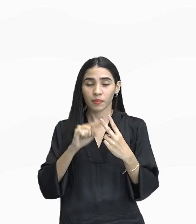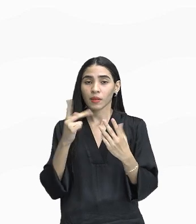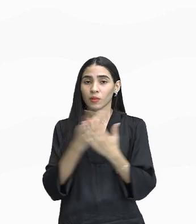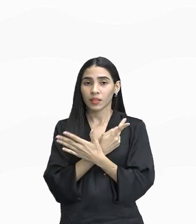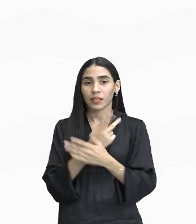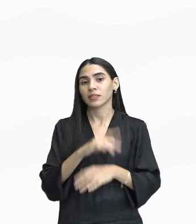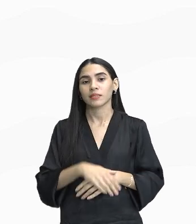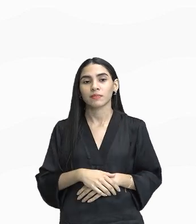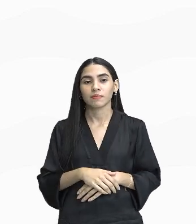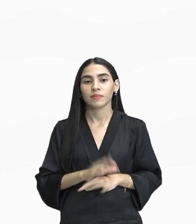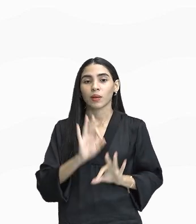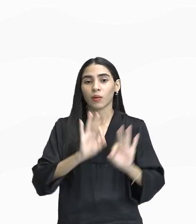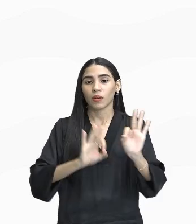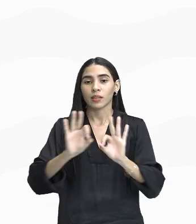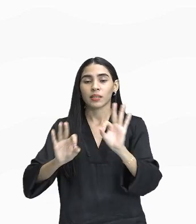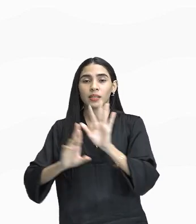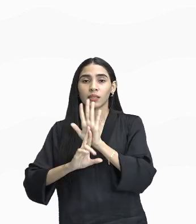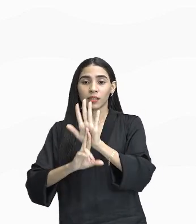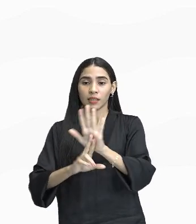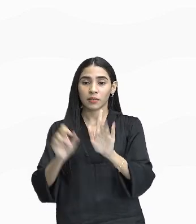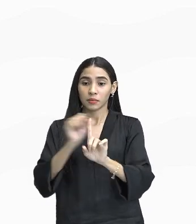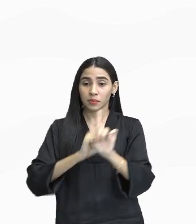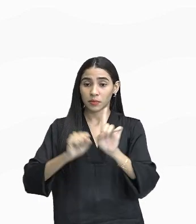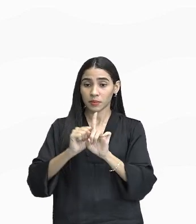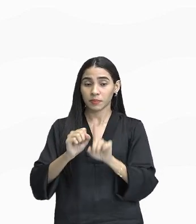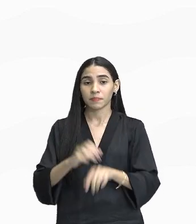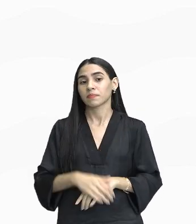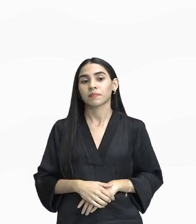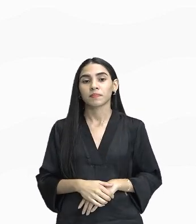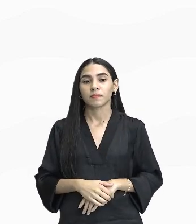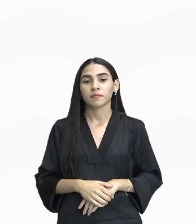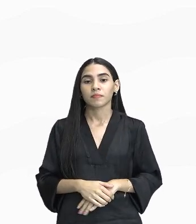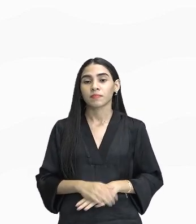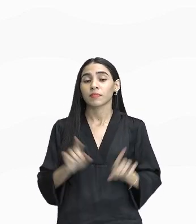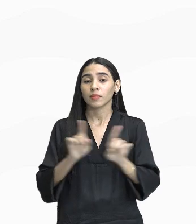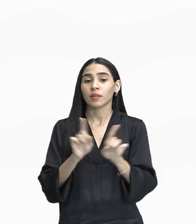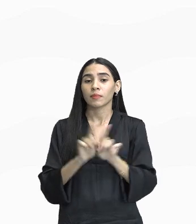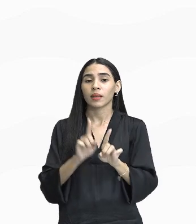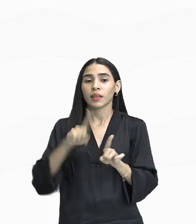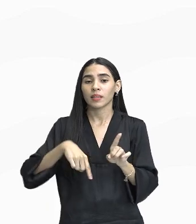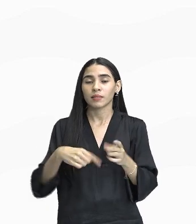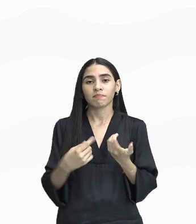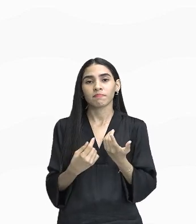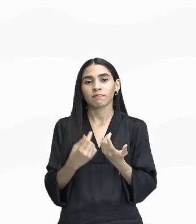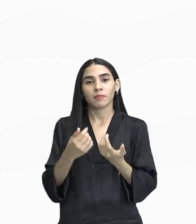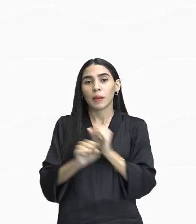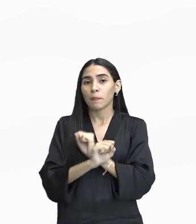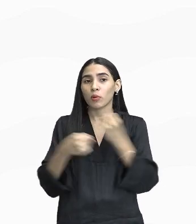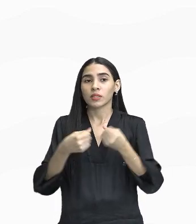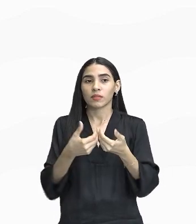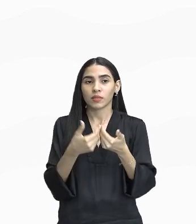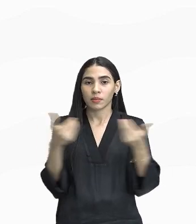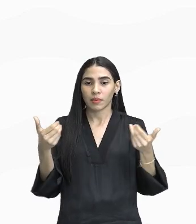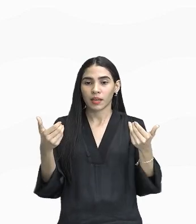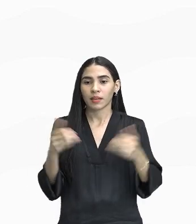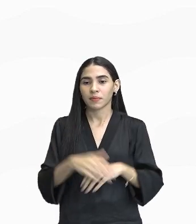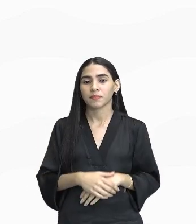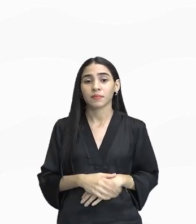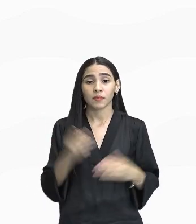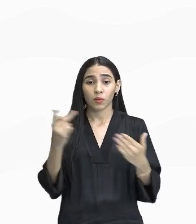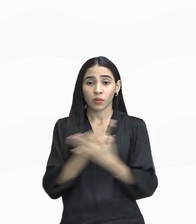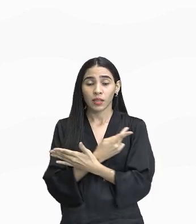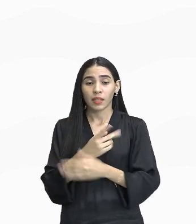ocorrem na elaboração das representações, e eles são inseparáveis e acontecem